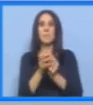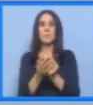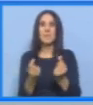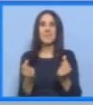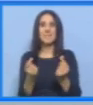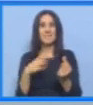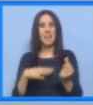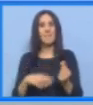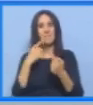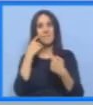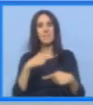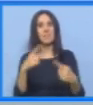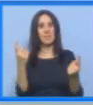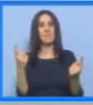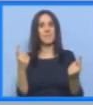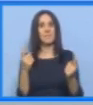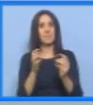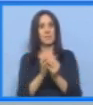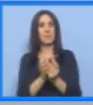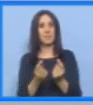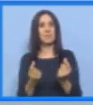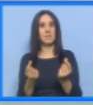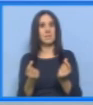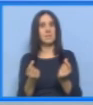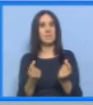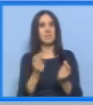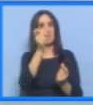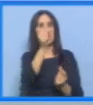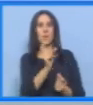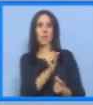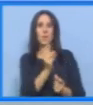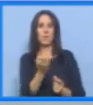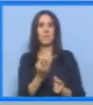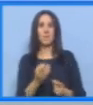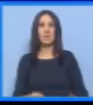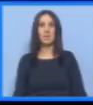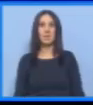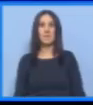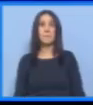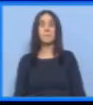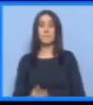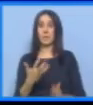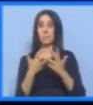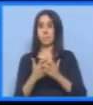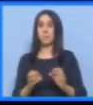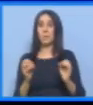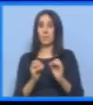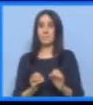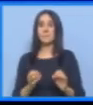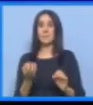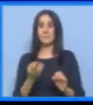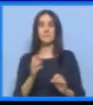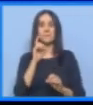suas intenções de oração, não é? Que o tenham como intercessor também. Sem dúvida.